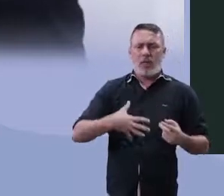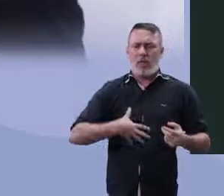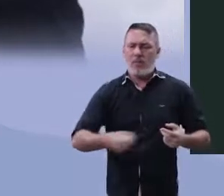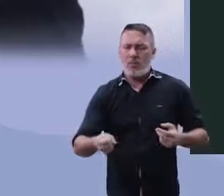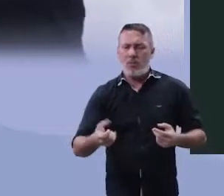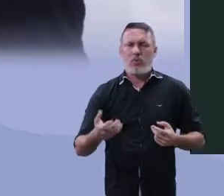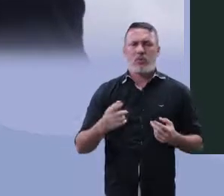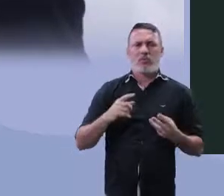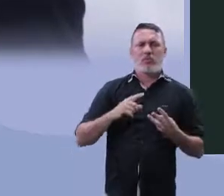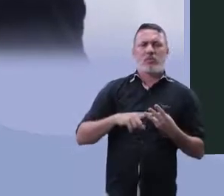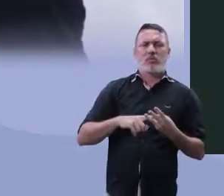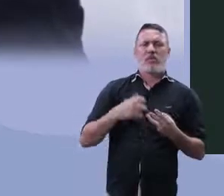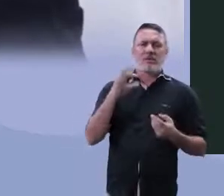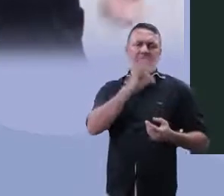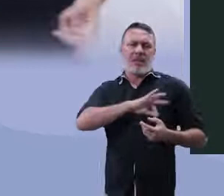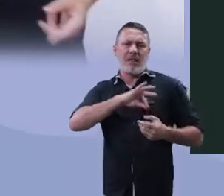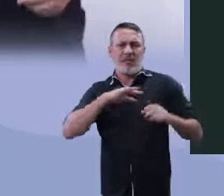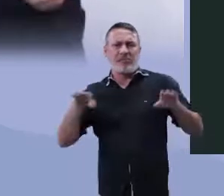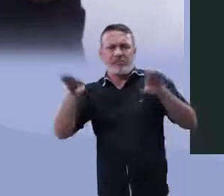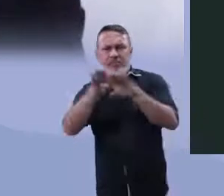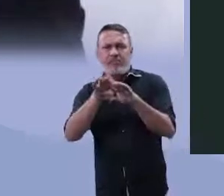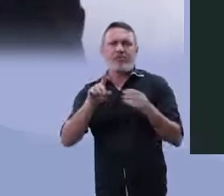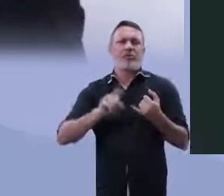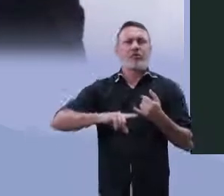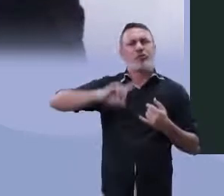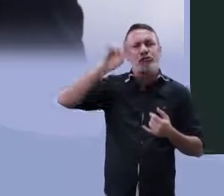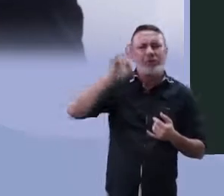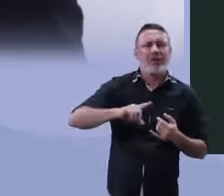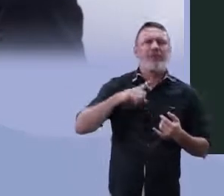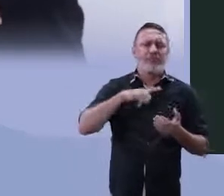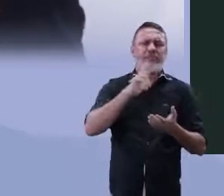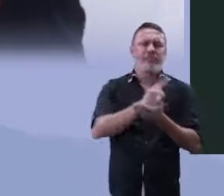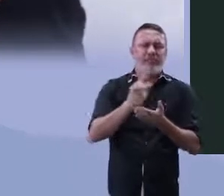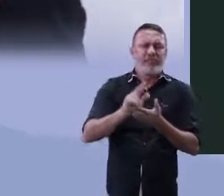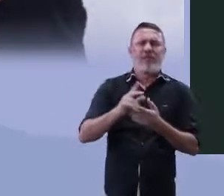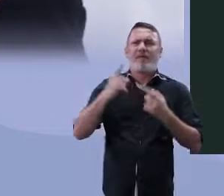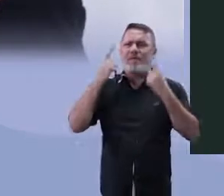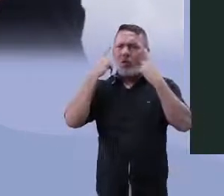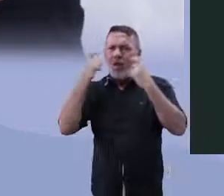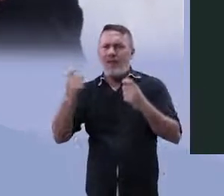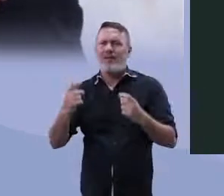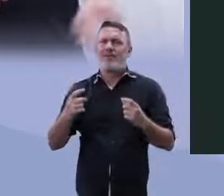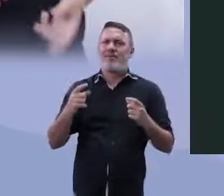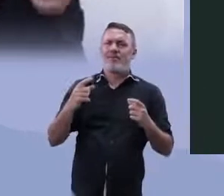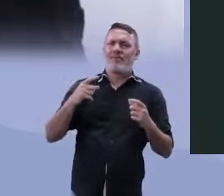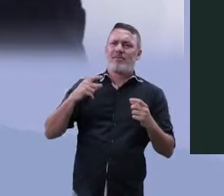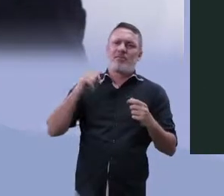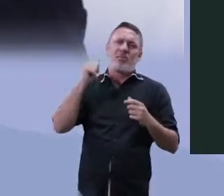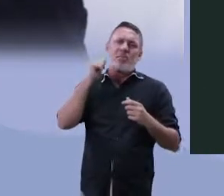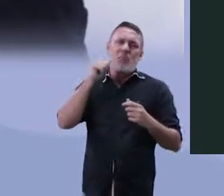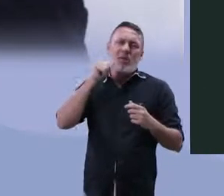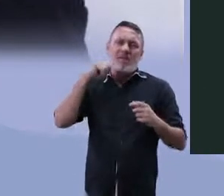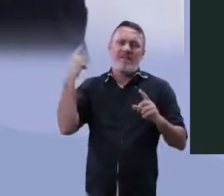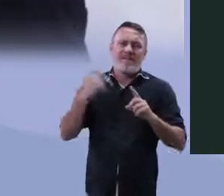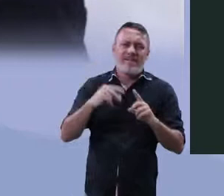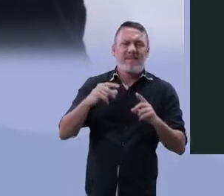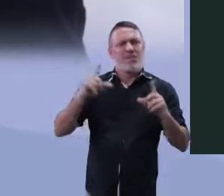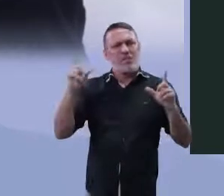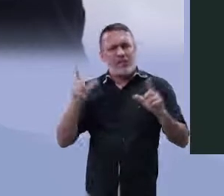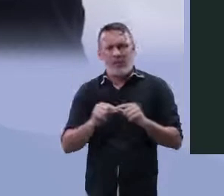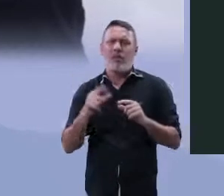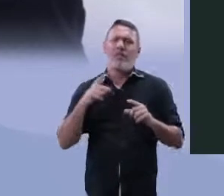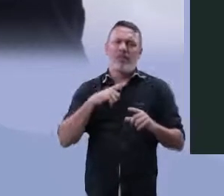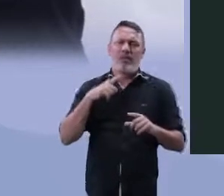do aborto, a questão salarial, né? Dos direitos, né? Então, contra a violência. Então, assim, você